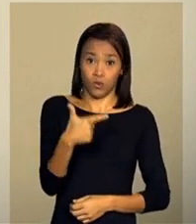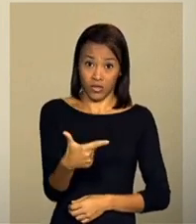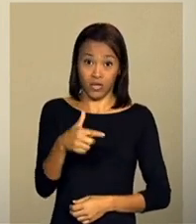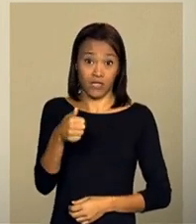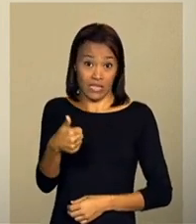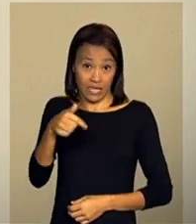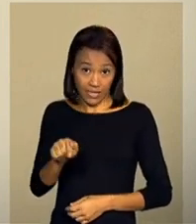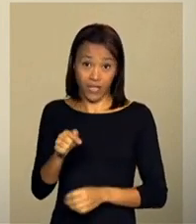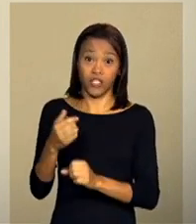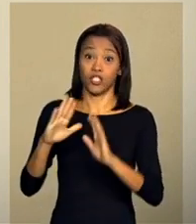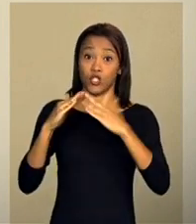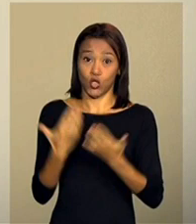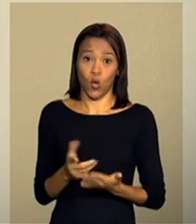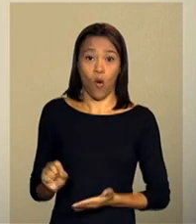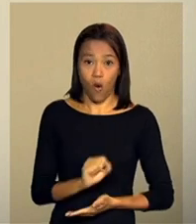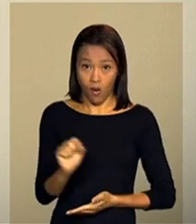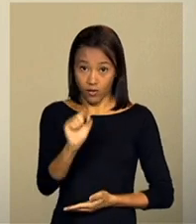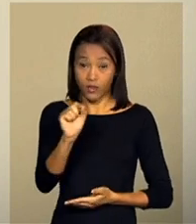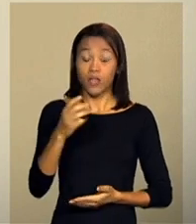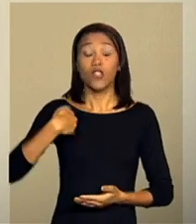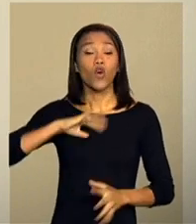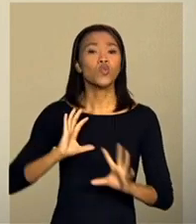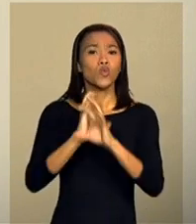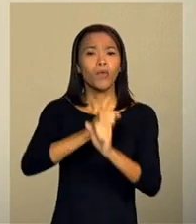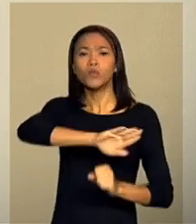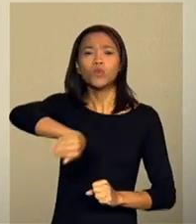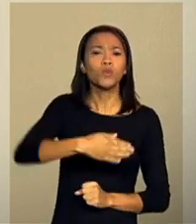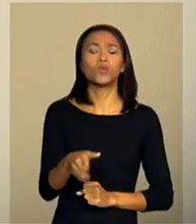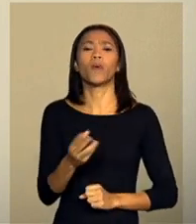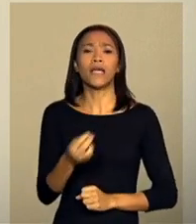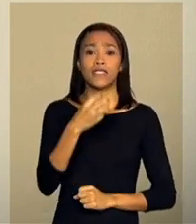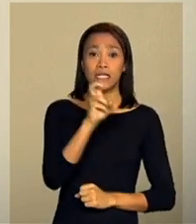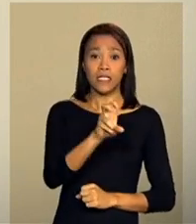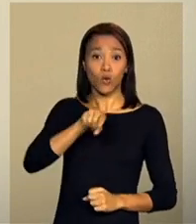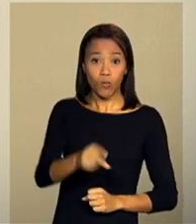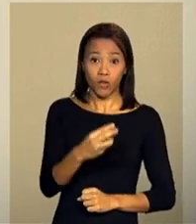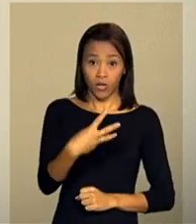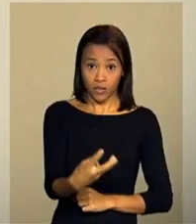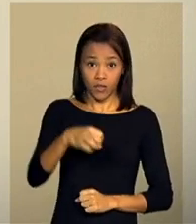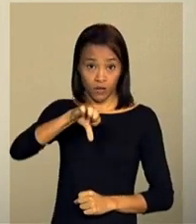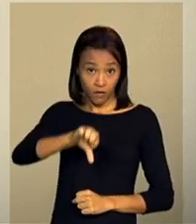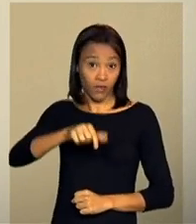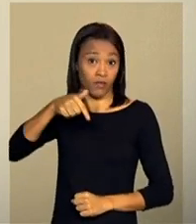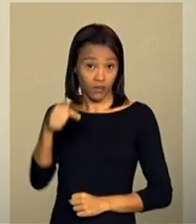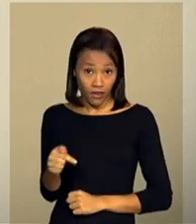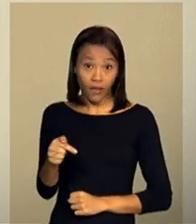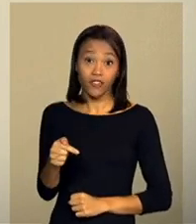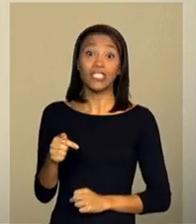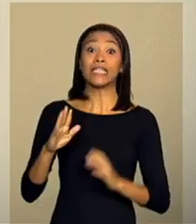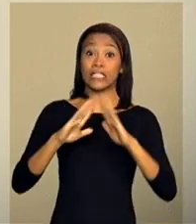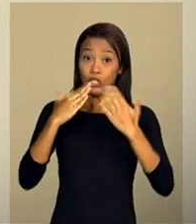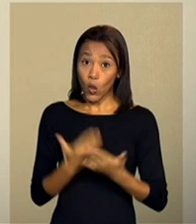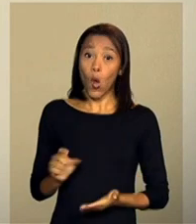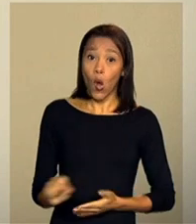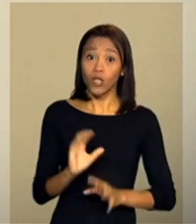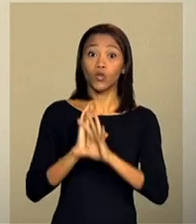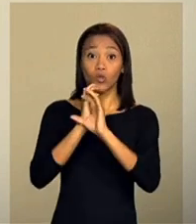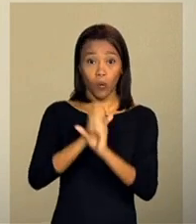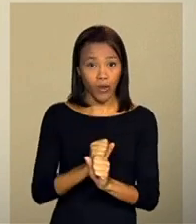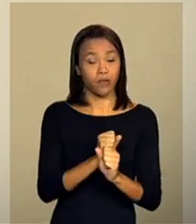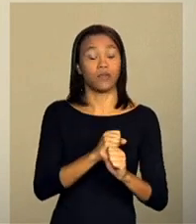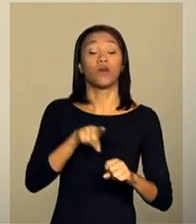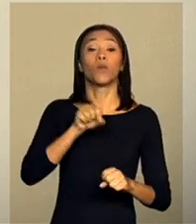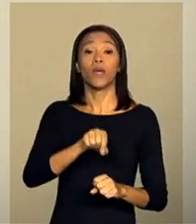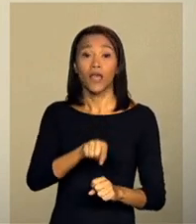creches e aí então nós vamos ter um total que é 5.397 creches somando as